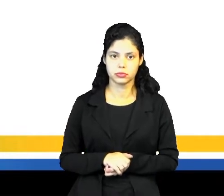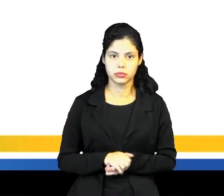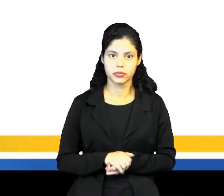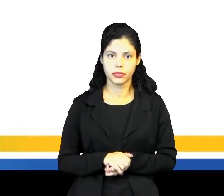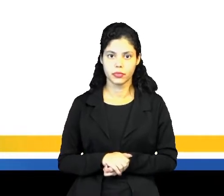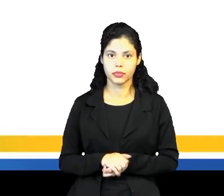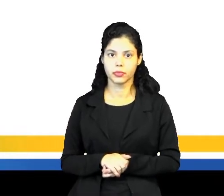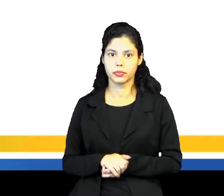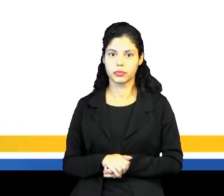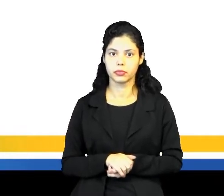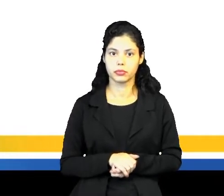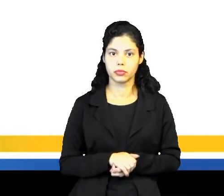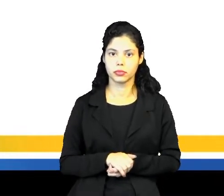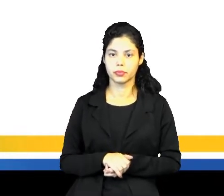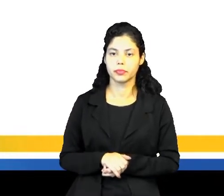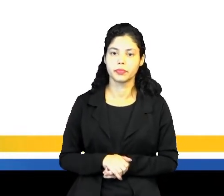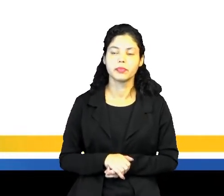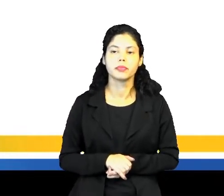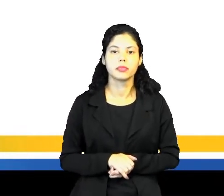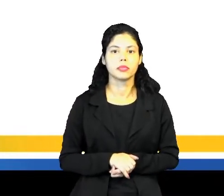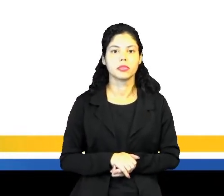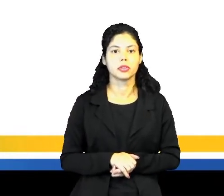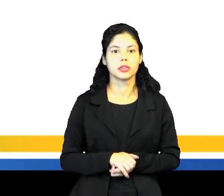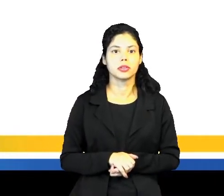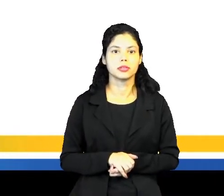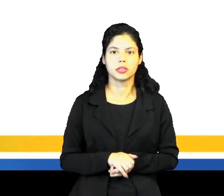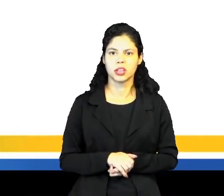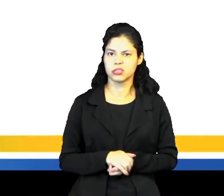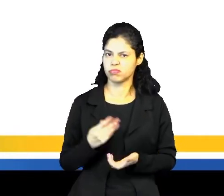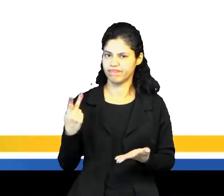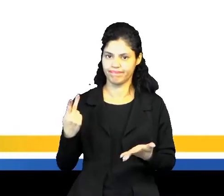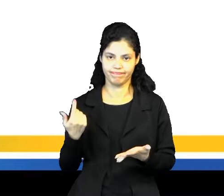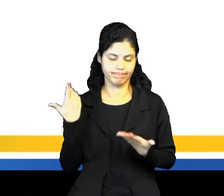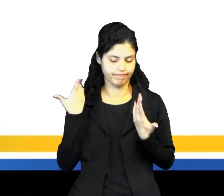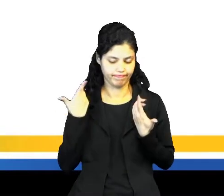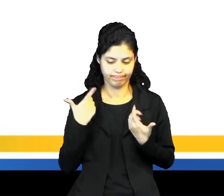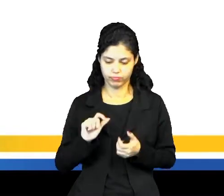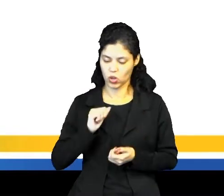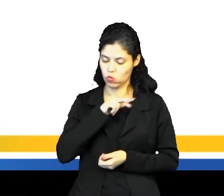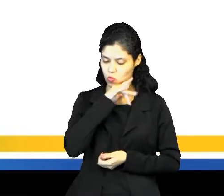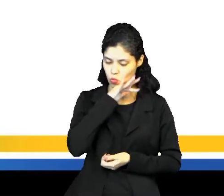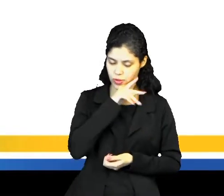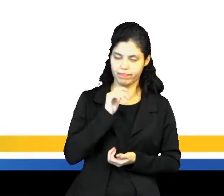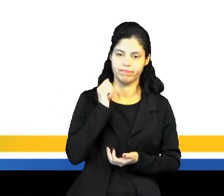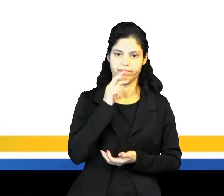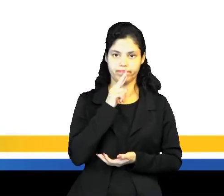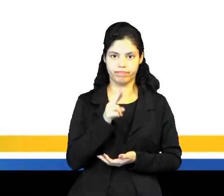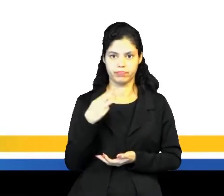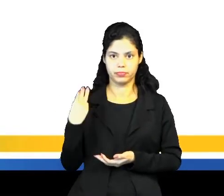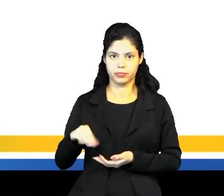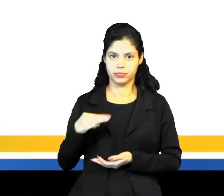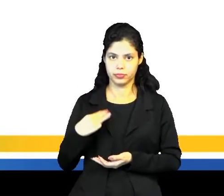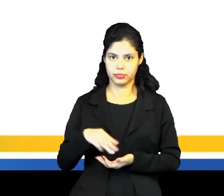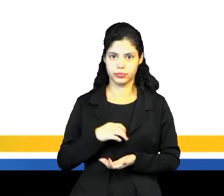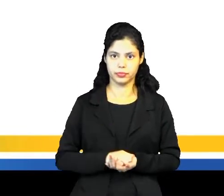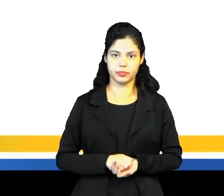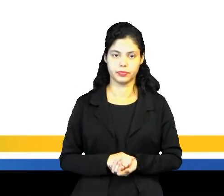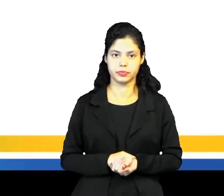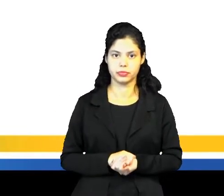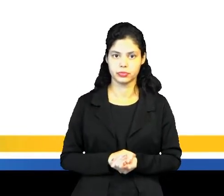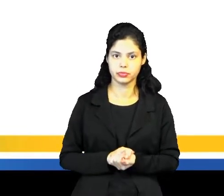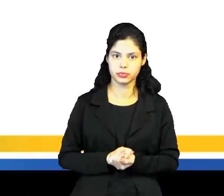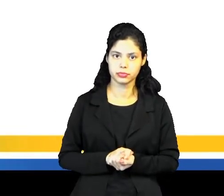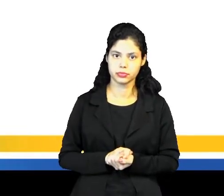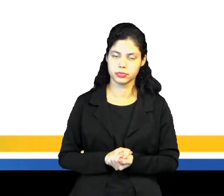né? Impossível de cálculos, ou seja, ele diz que é péssimo na matemática, né? Não à toa ele ganhou o prêmio Nobel,